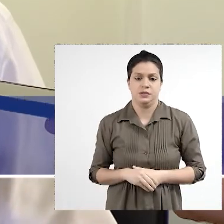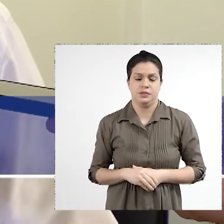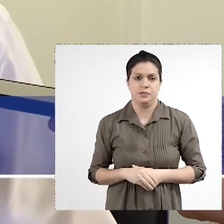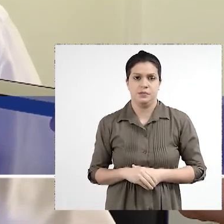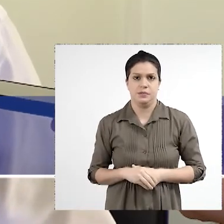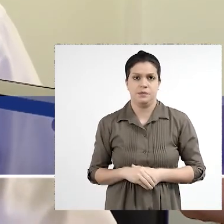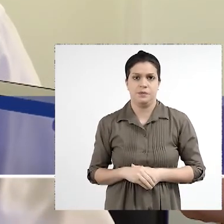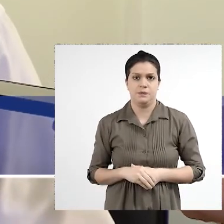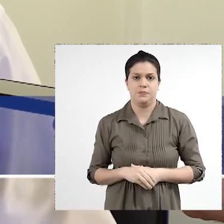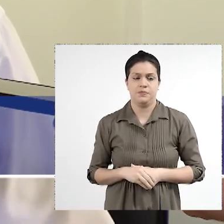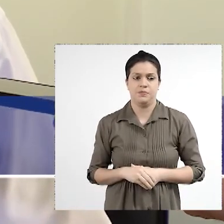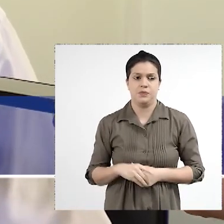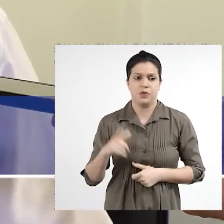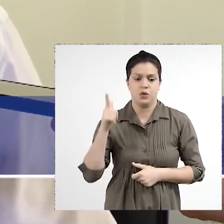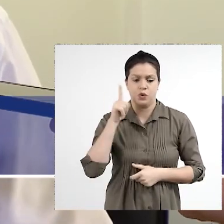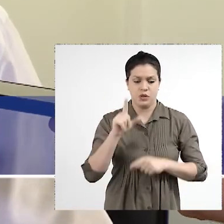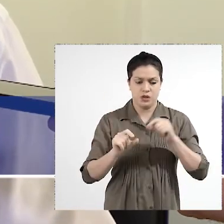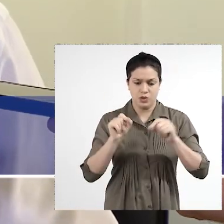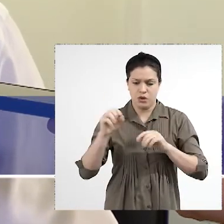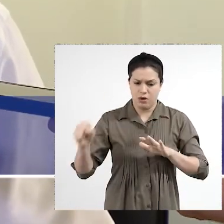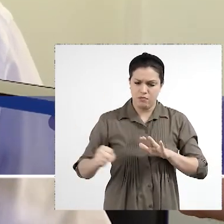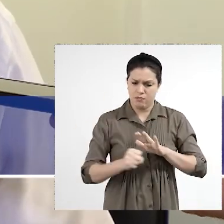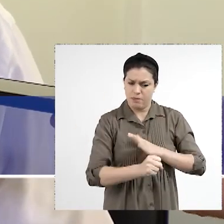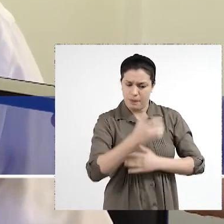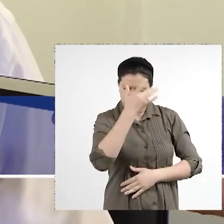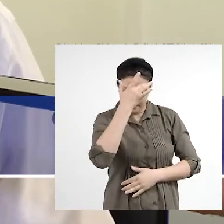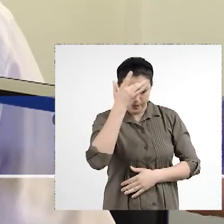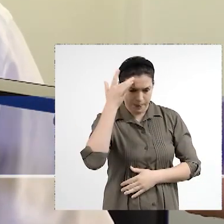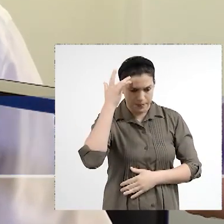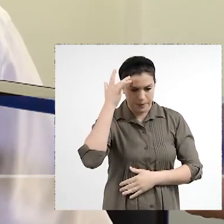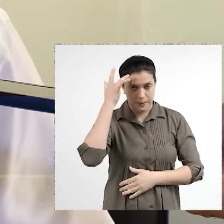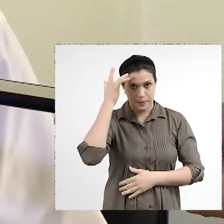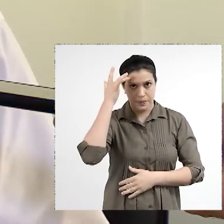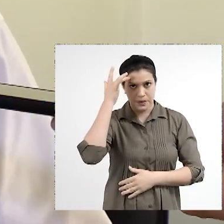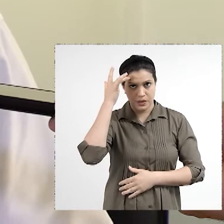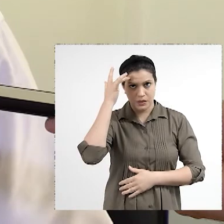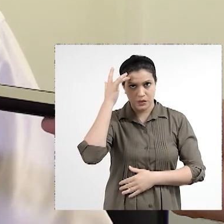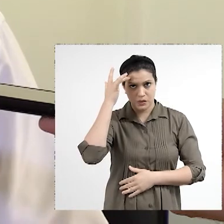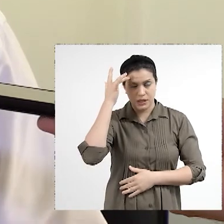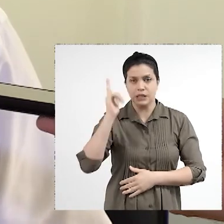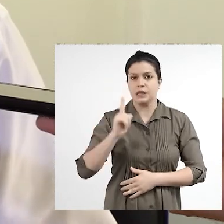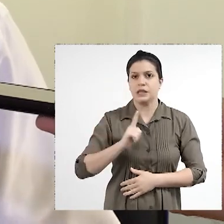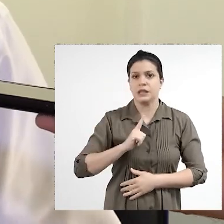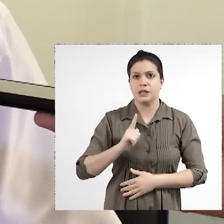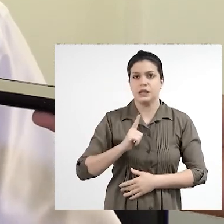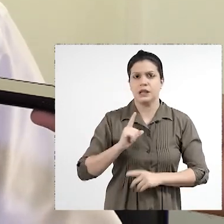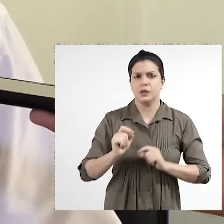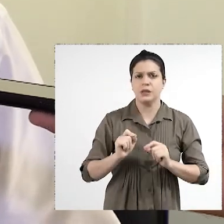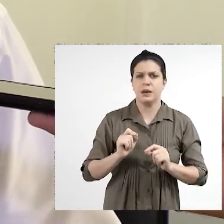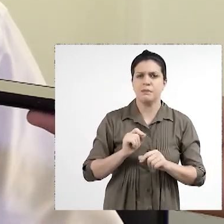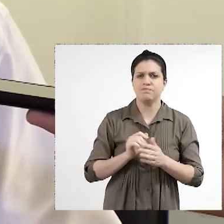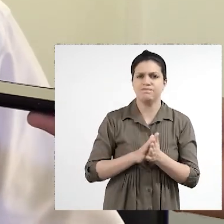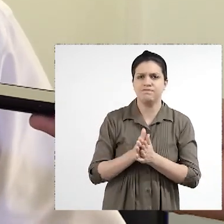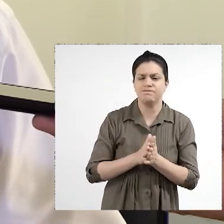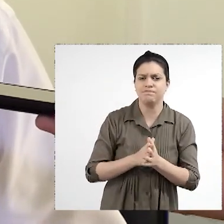acontecendo, né? O coronavírus, trazer até essas pessoas, que essas pessoas, muitas, estão